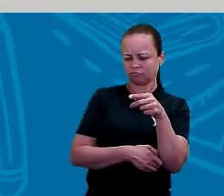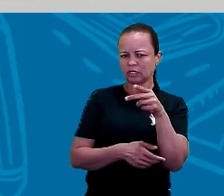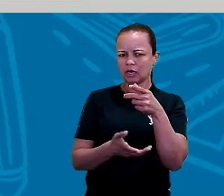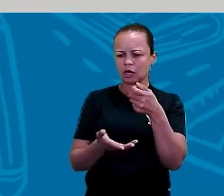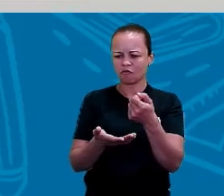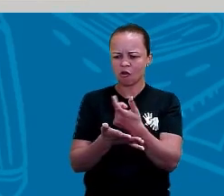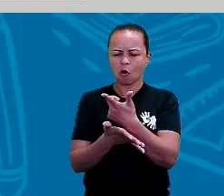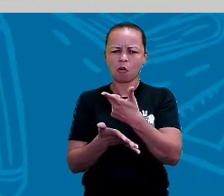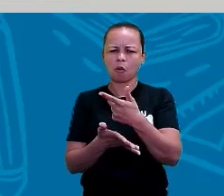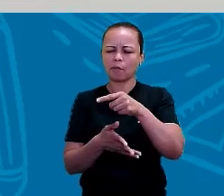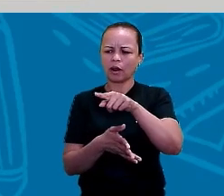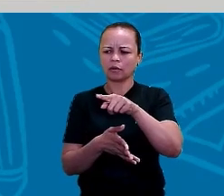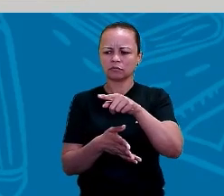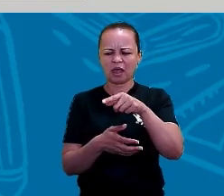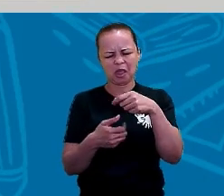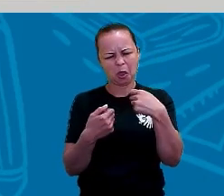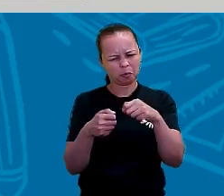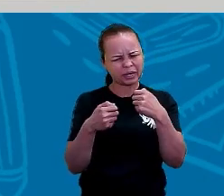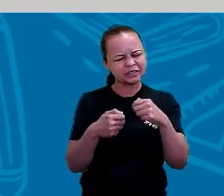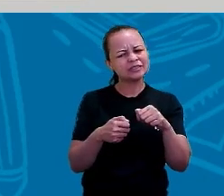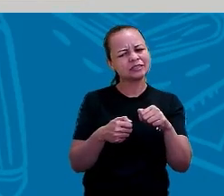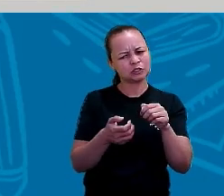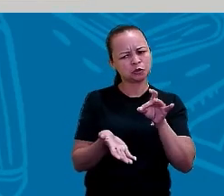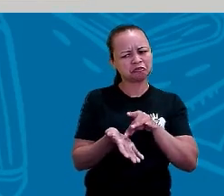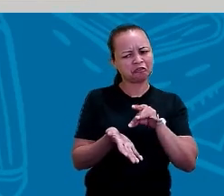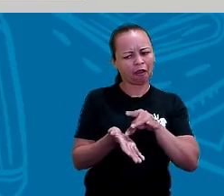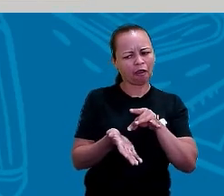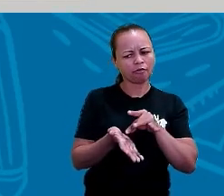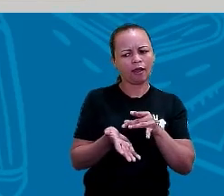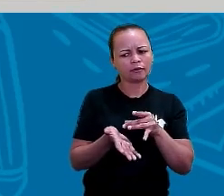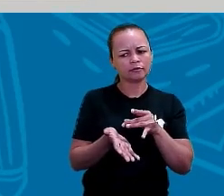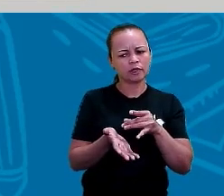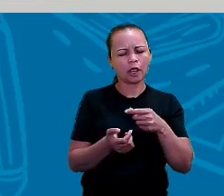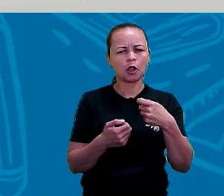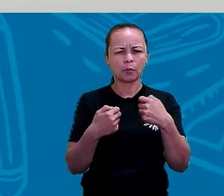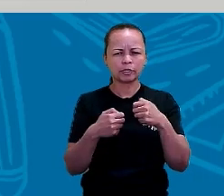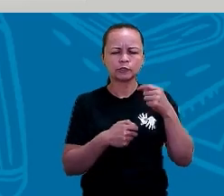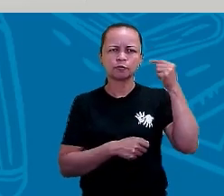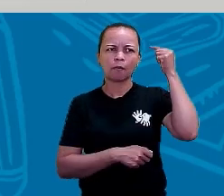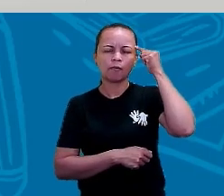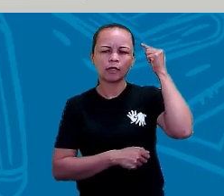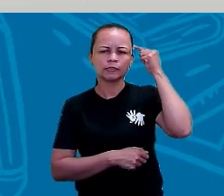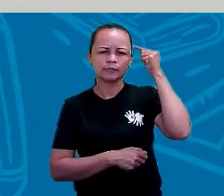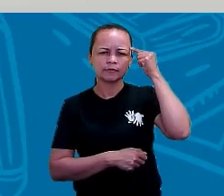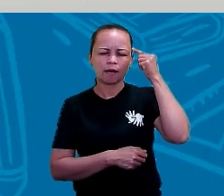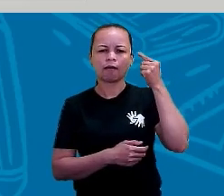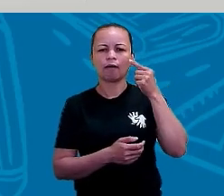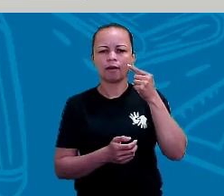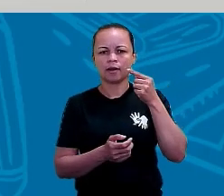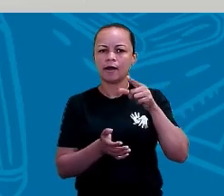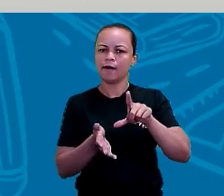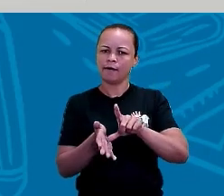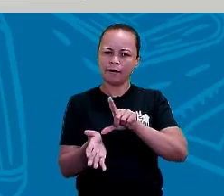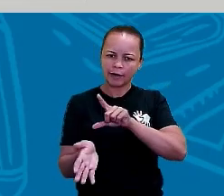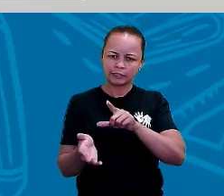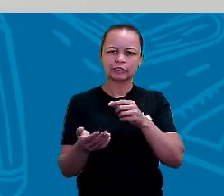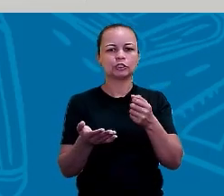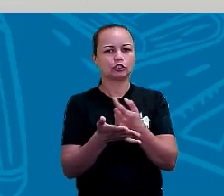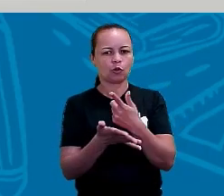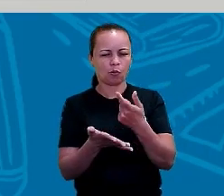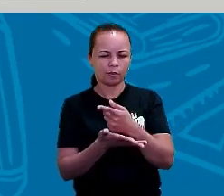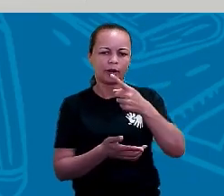mesmo? Você vai economizar e você, consequentemente, vai produzir menos lixo quando você começar a pensar dessa